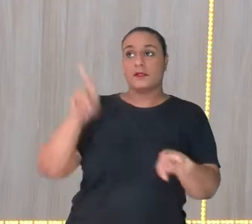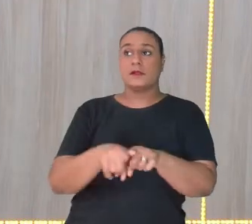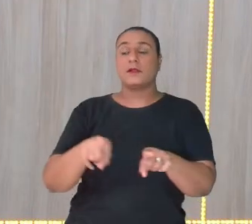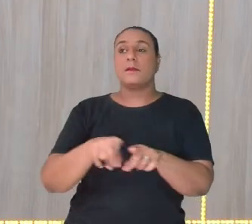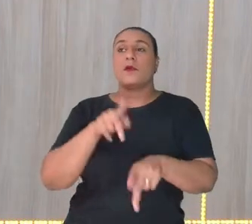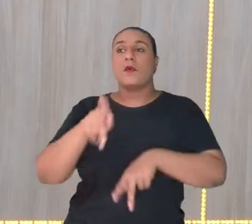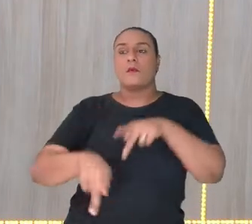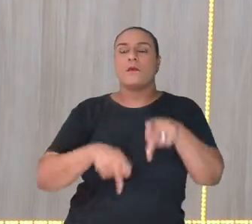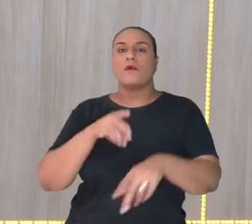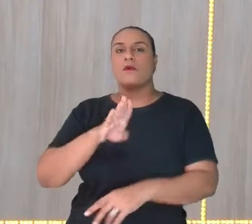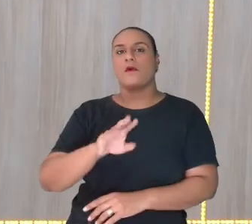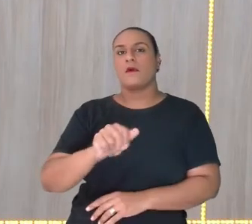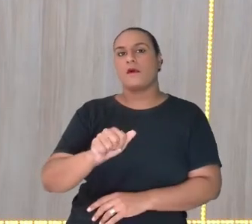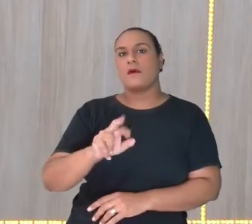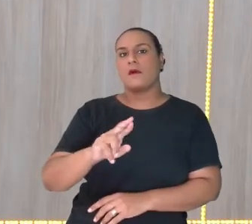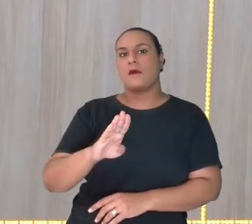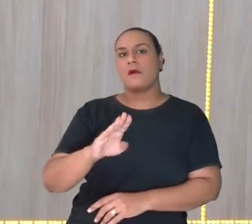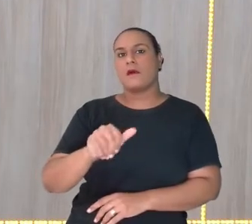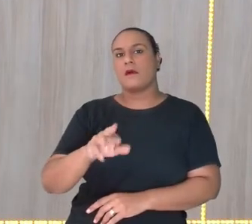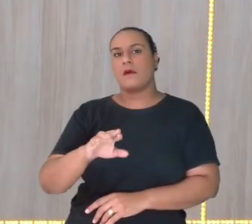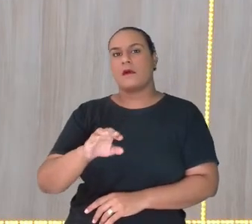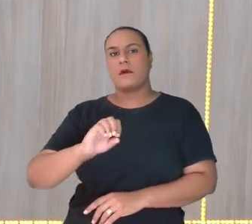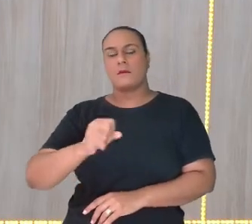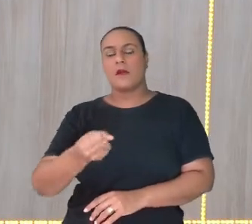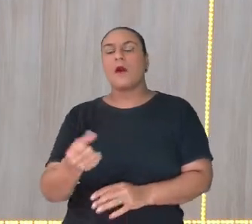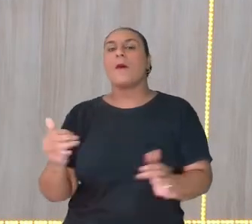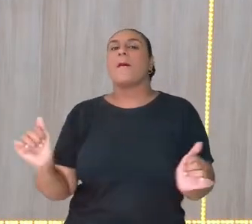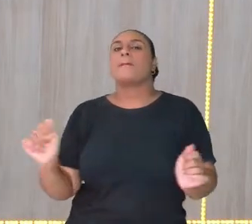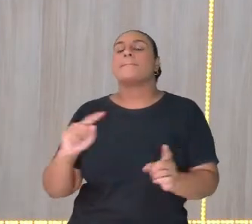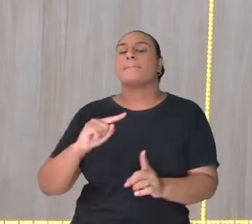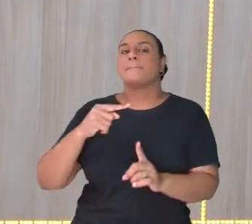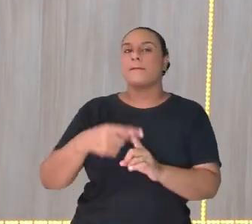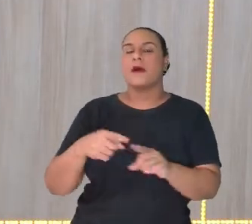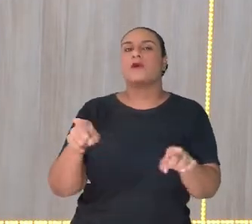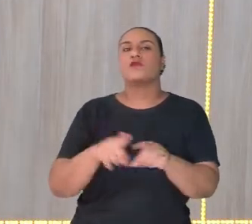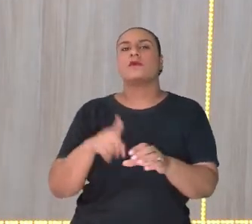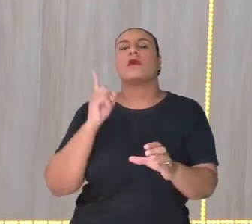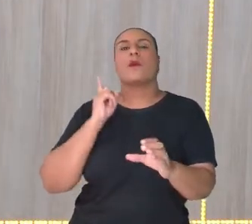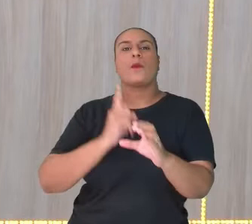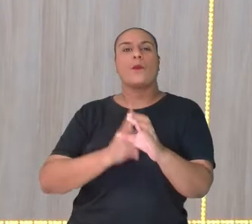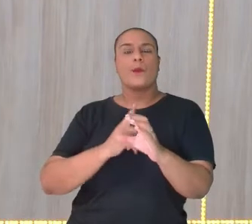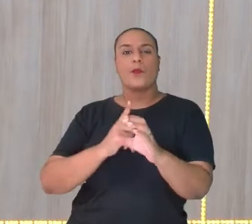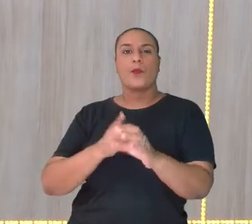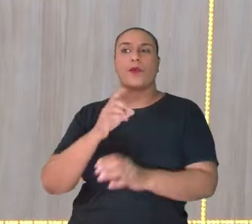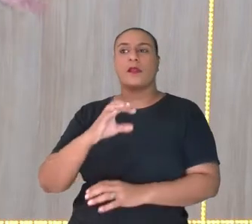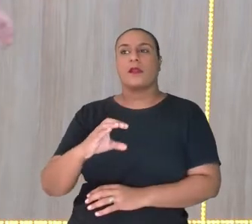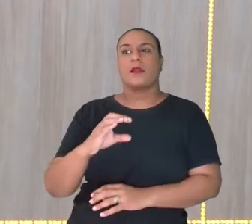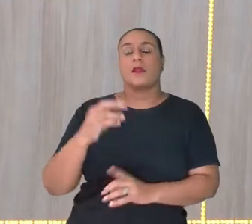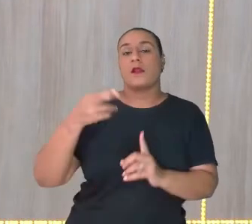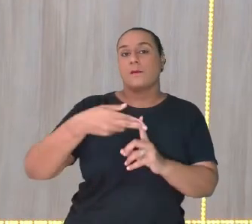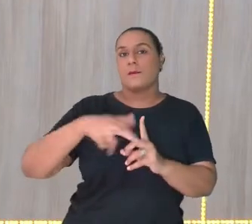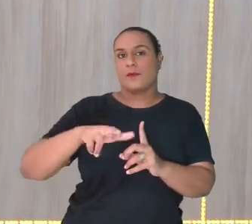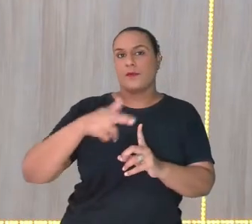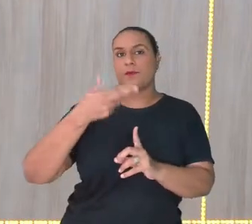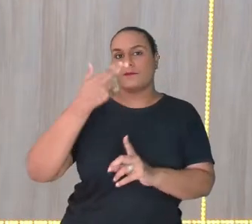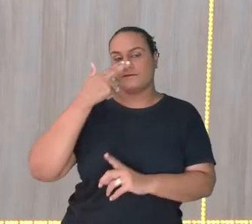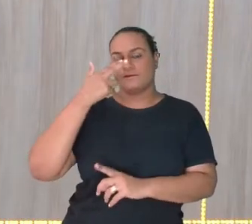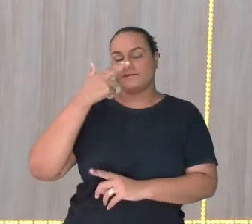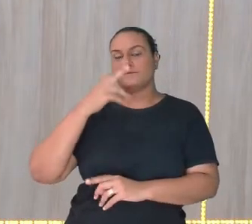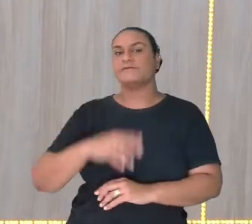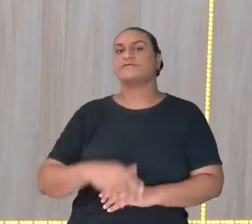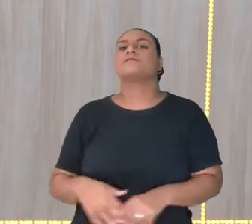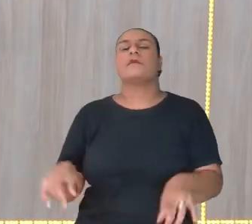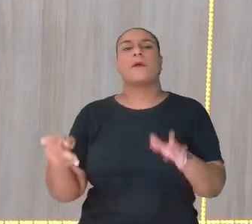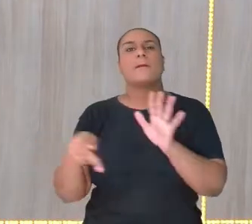né, mais o cristianismo. Então a gente viu, você pega, né, características como a vila de origem romana, o